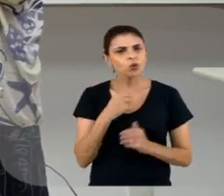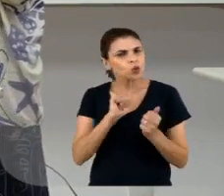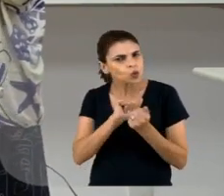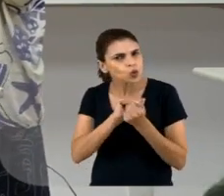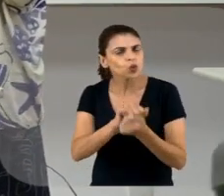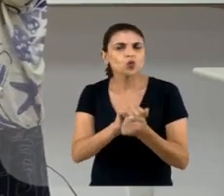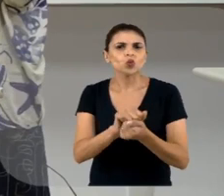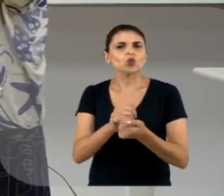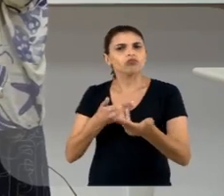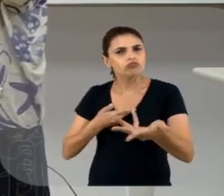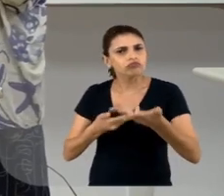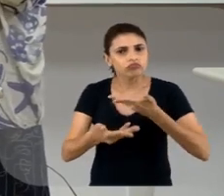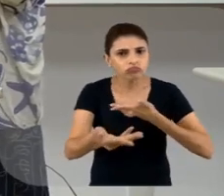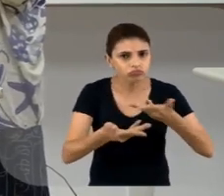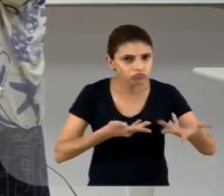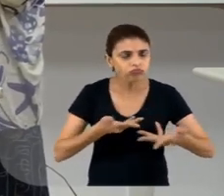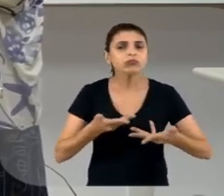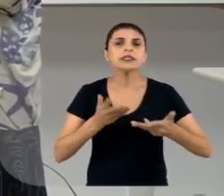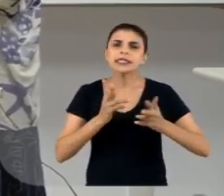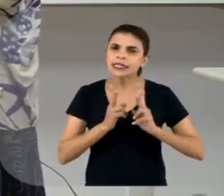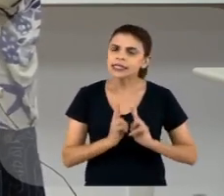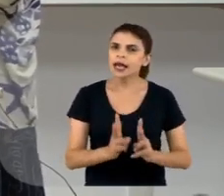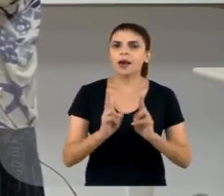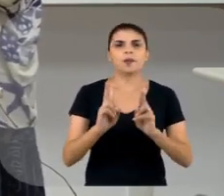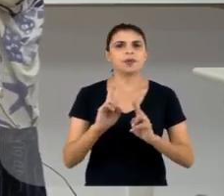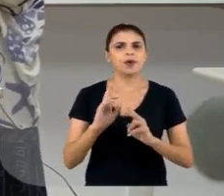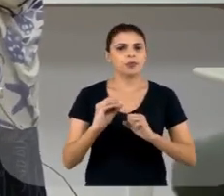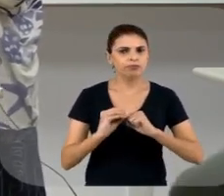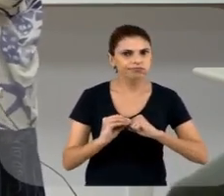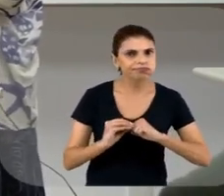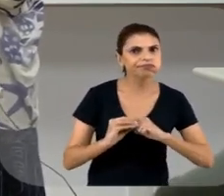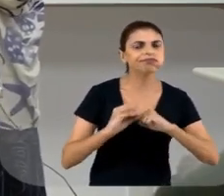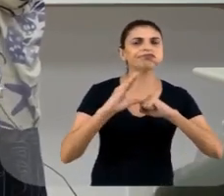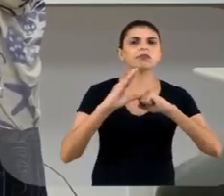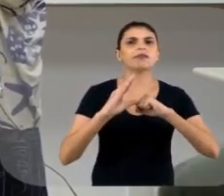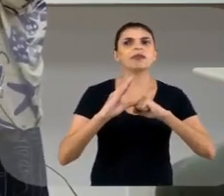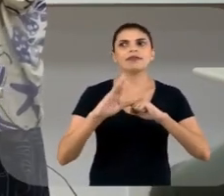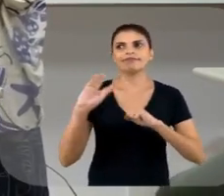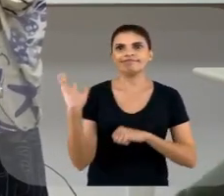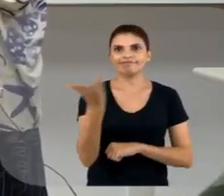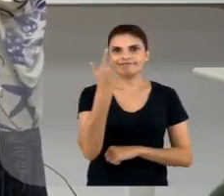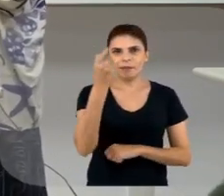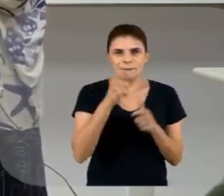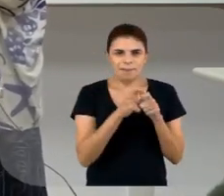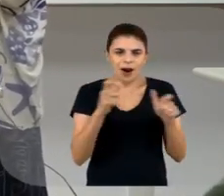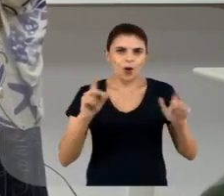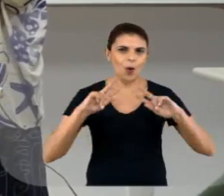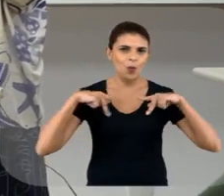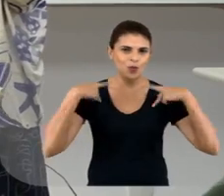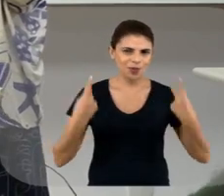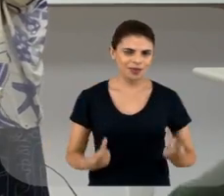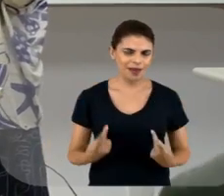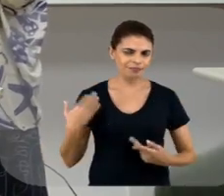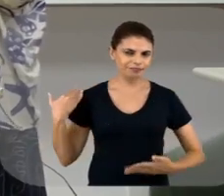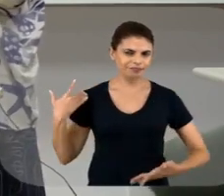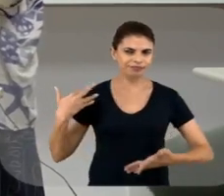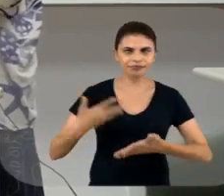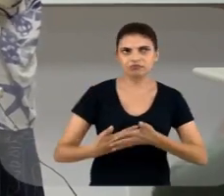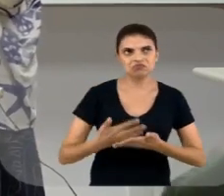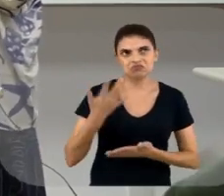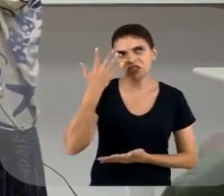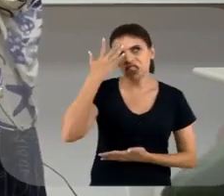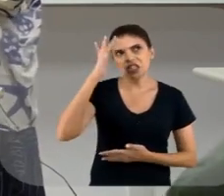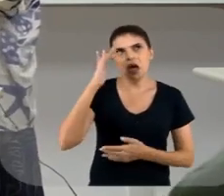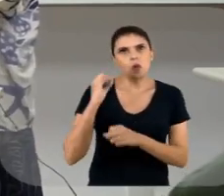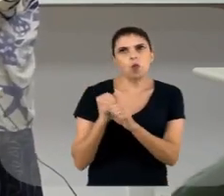né? Aquela questão de que praticamente todo o conhecimento aí da humanidade, né, dos últimos, sei